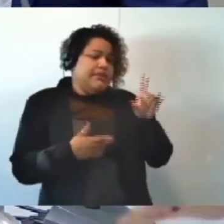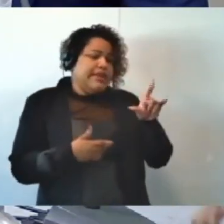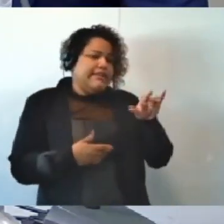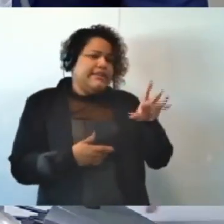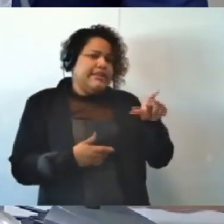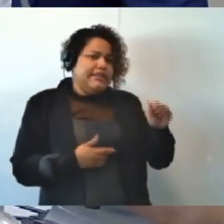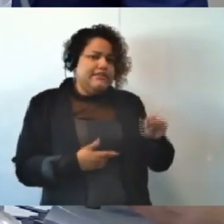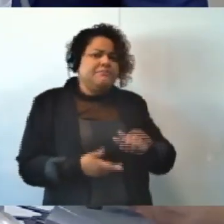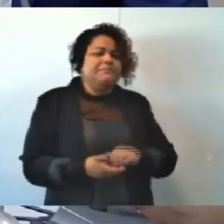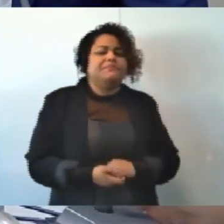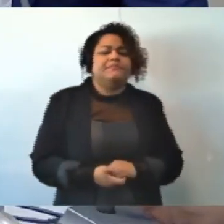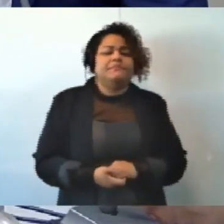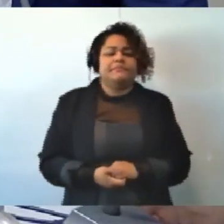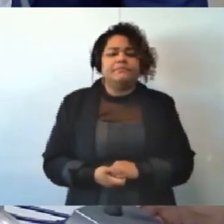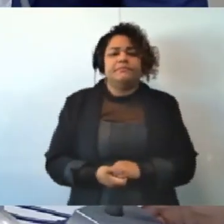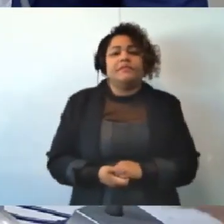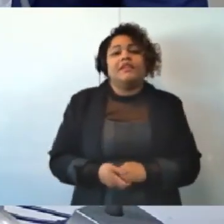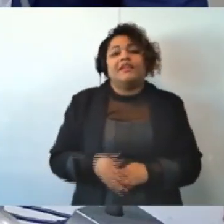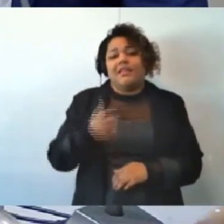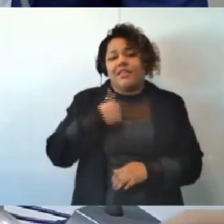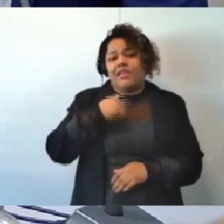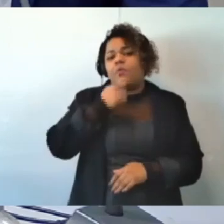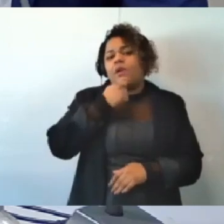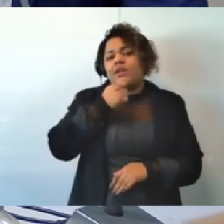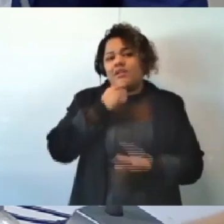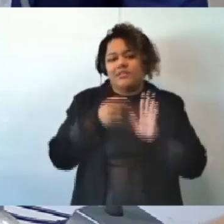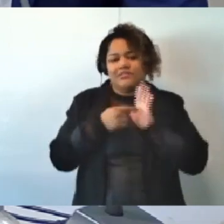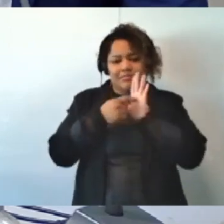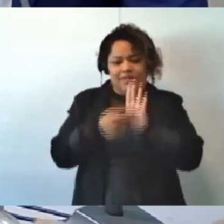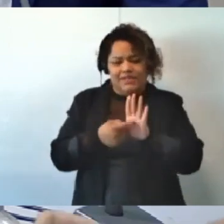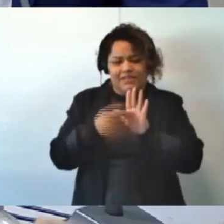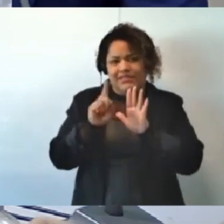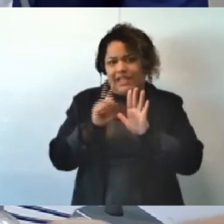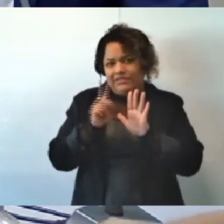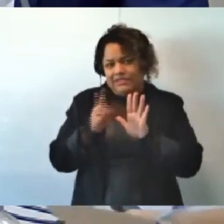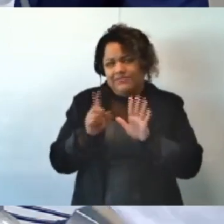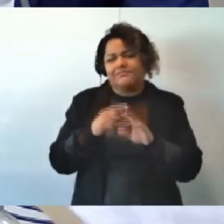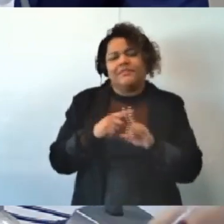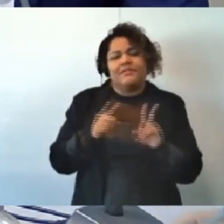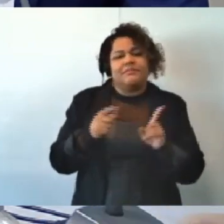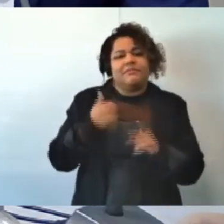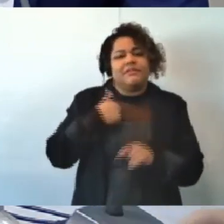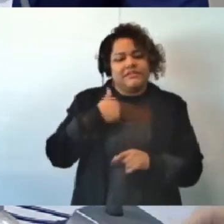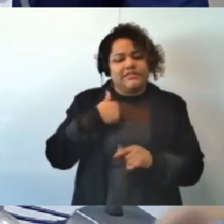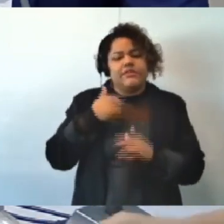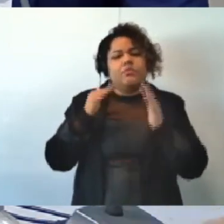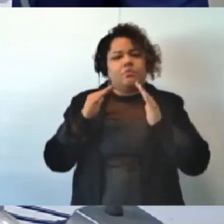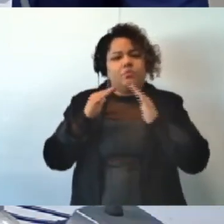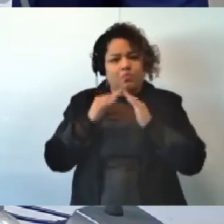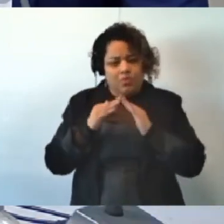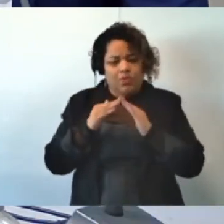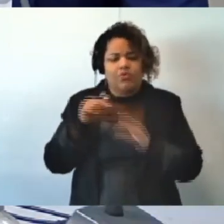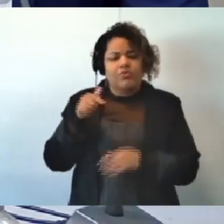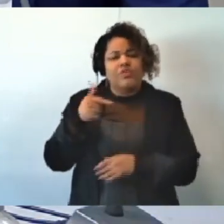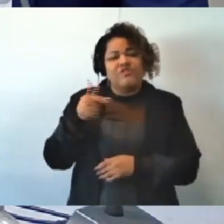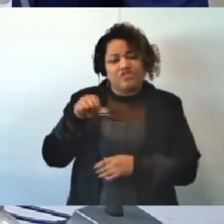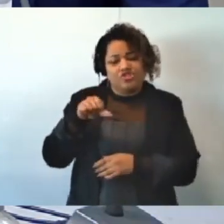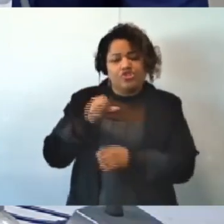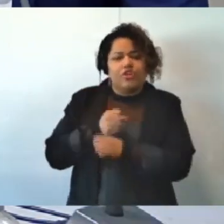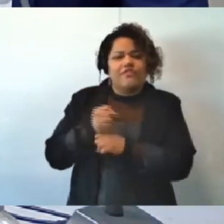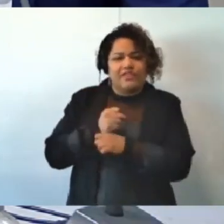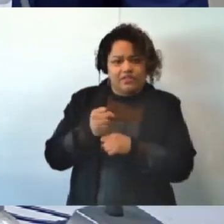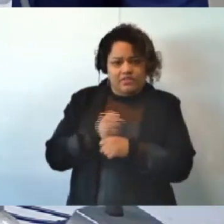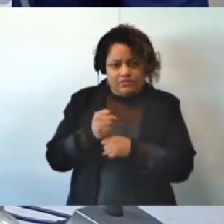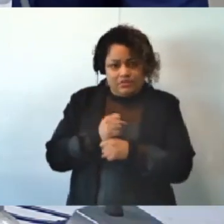Eu não tinha me apresentado devidamente antes, né, gente? Não. Mas eu sou moradora do bairro há 29 anos, coordeno uma rede de